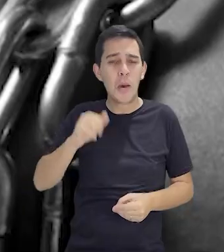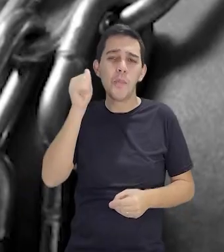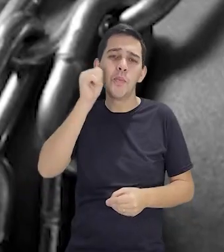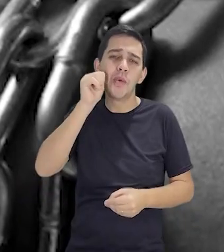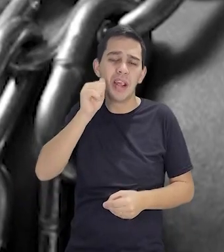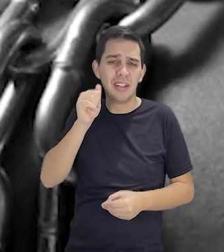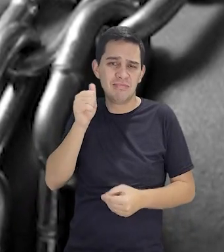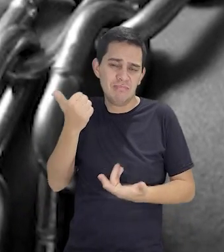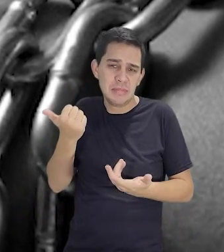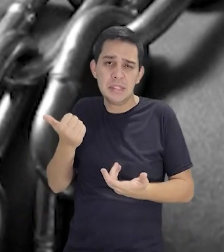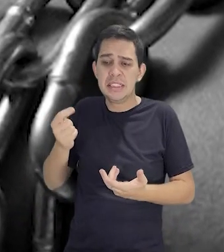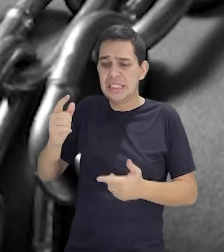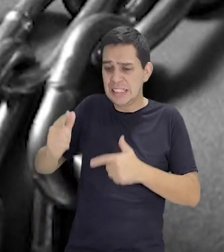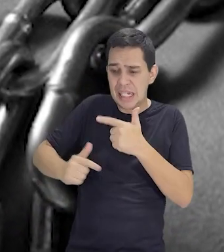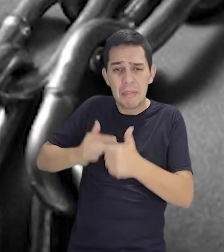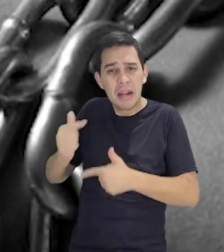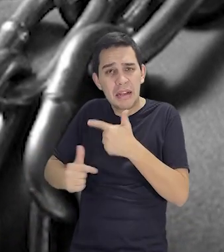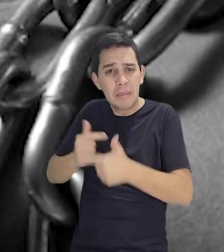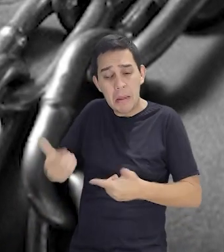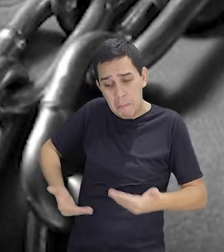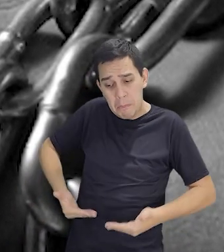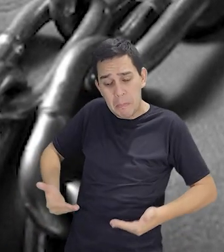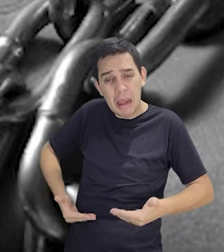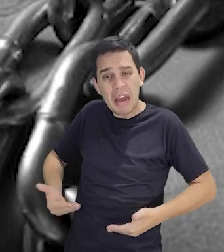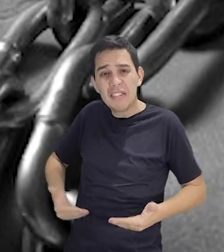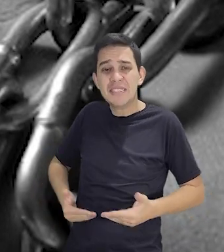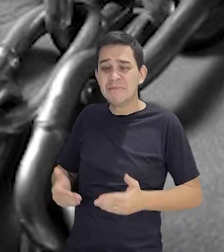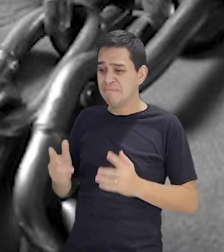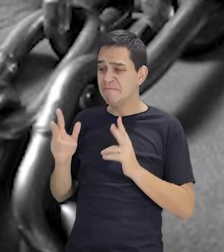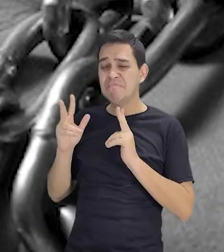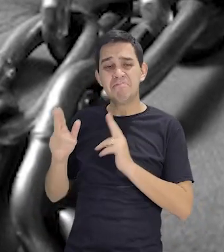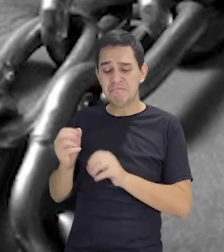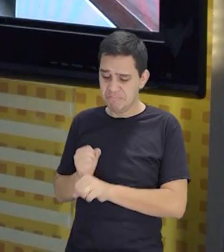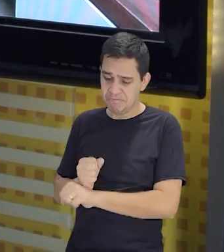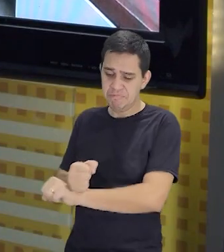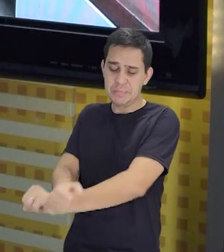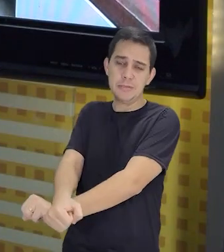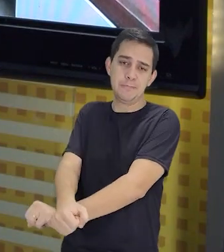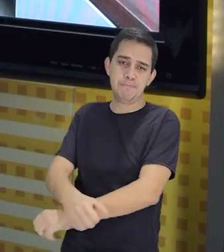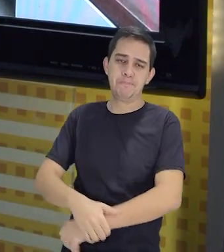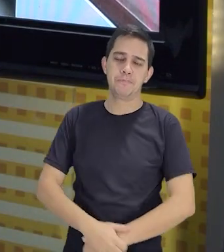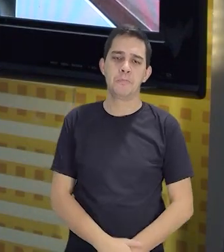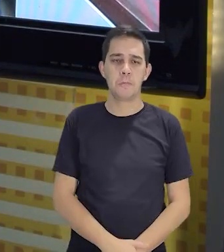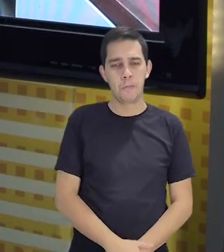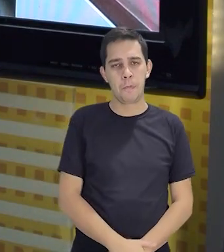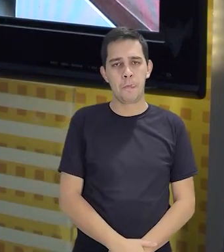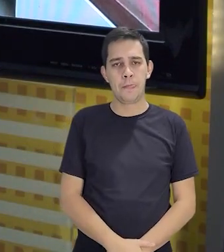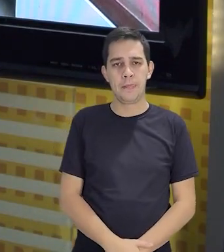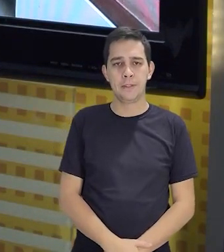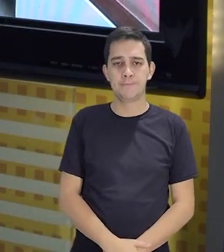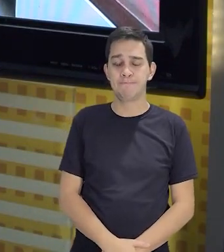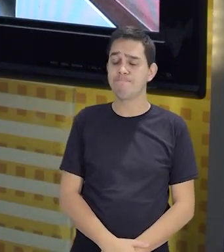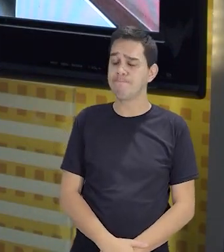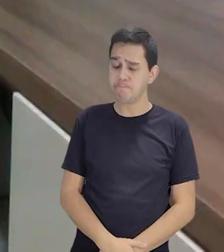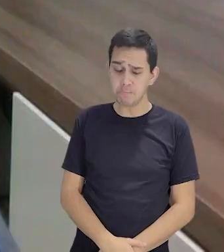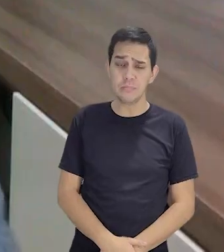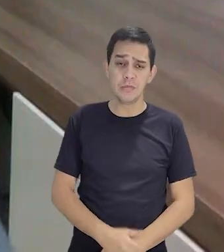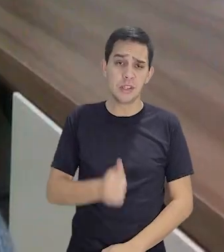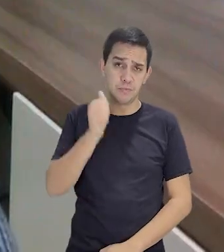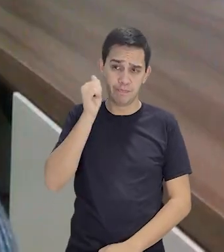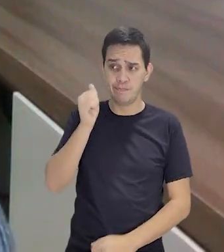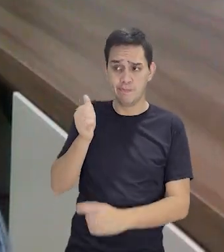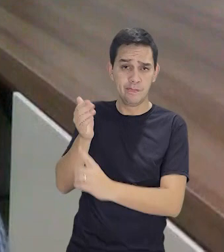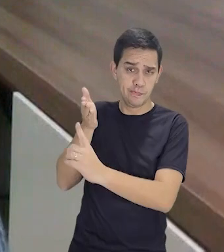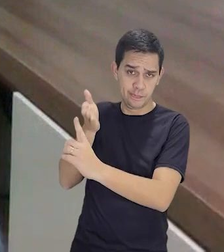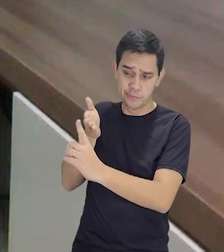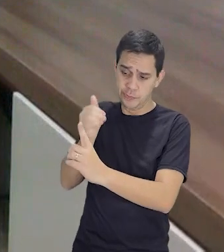anos vivia em condição de prestação de serviço análogo à escravidão. A vítima do caso de Anápolis, ela teve uma